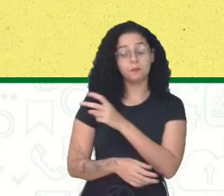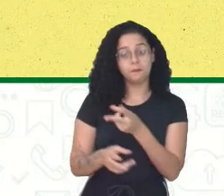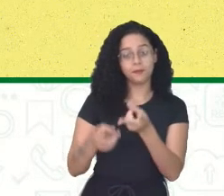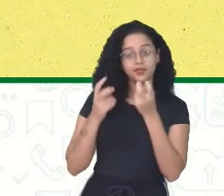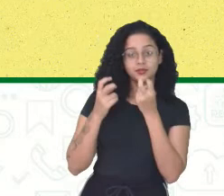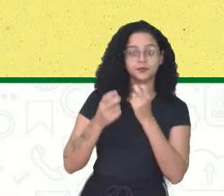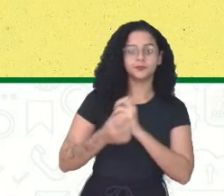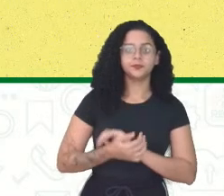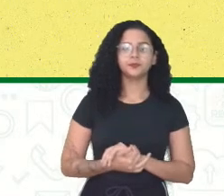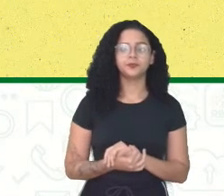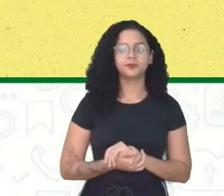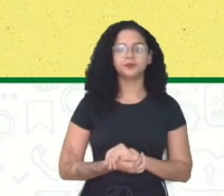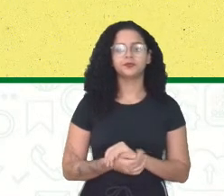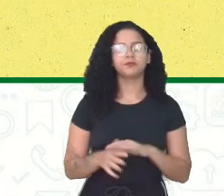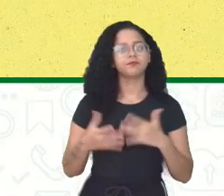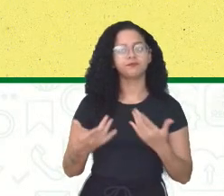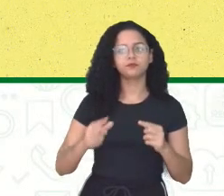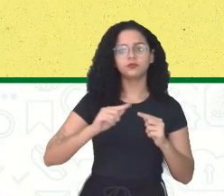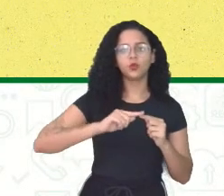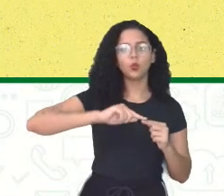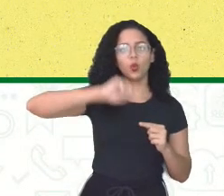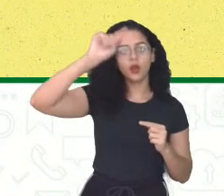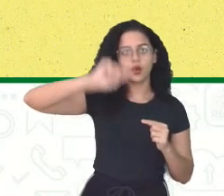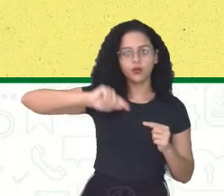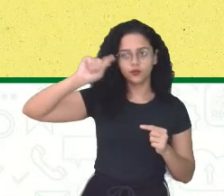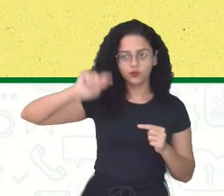Perceberam? Então, o gráfico,